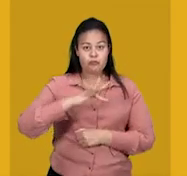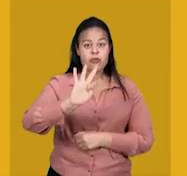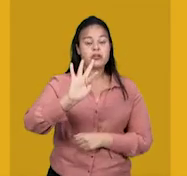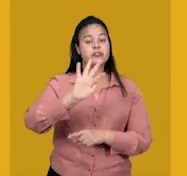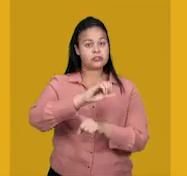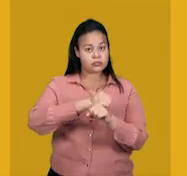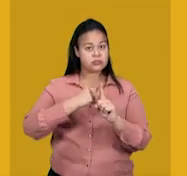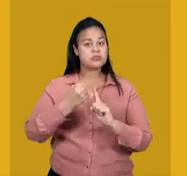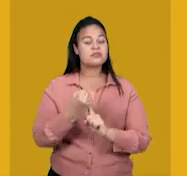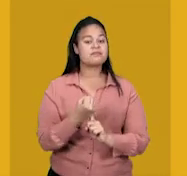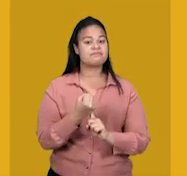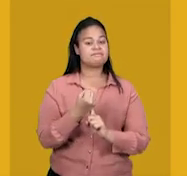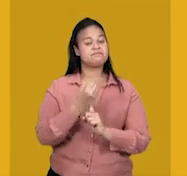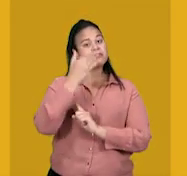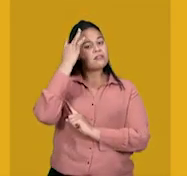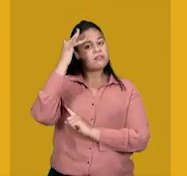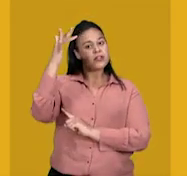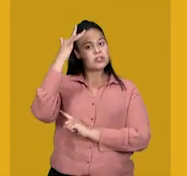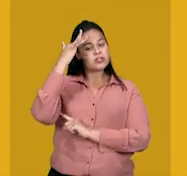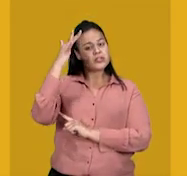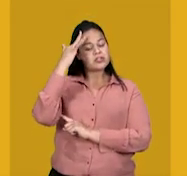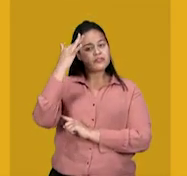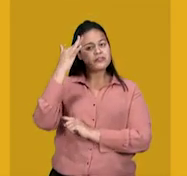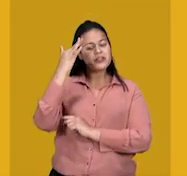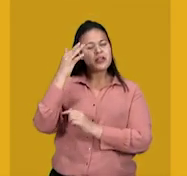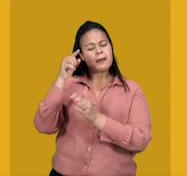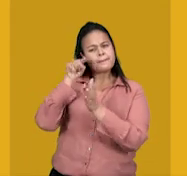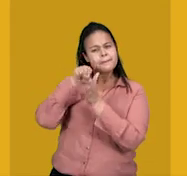sociologia, filosofia analítica,